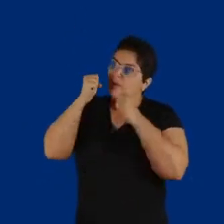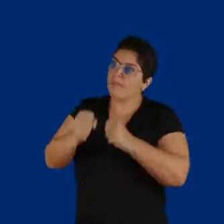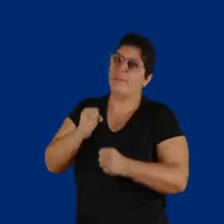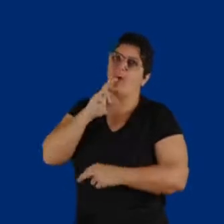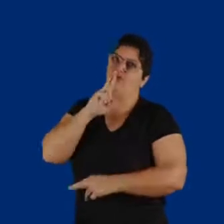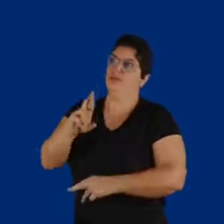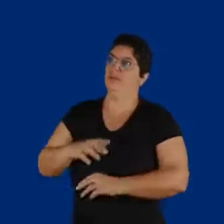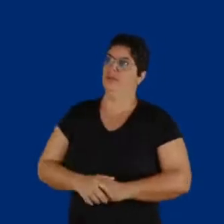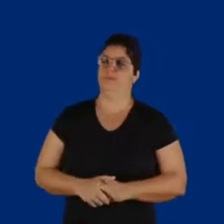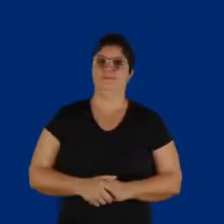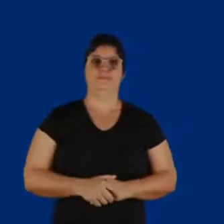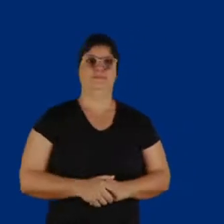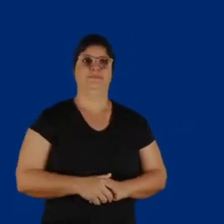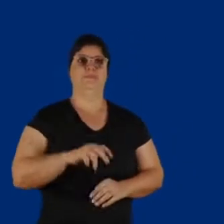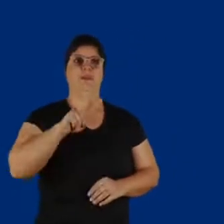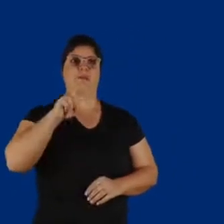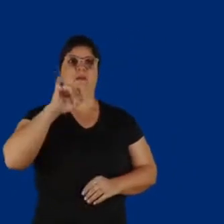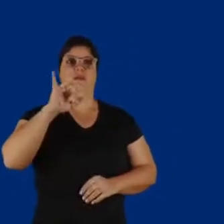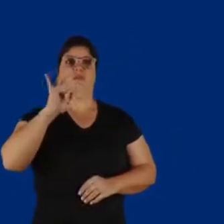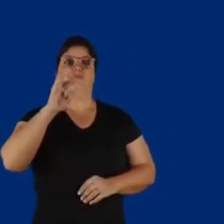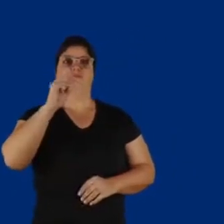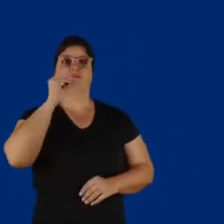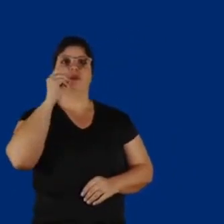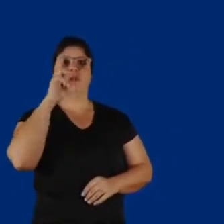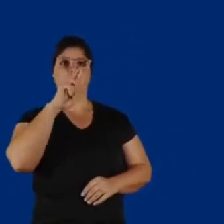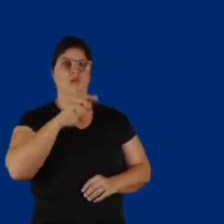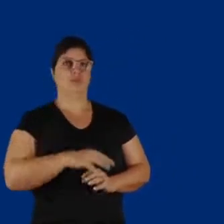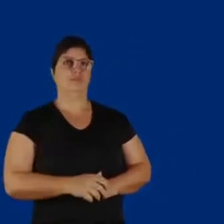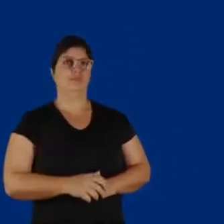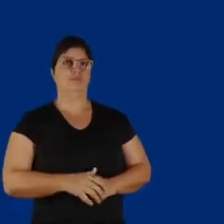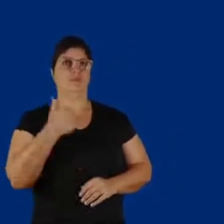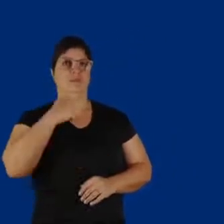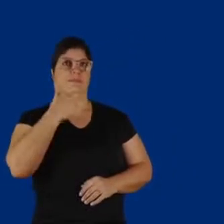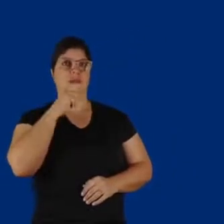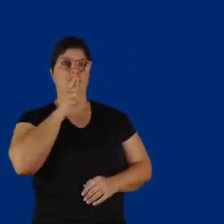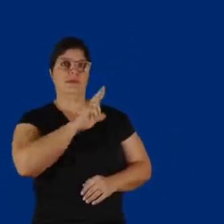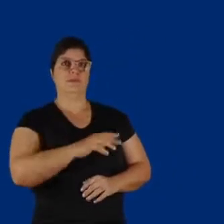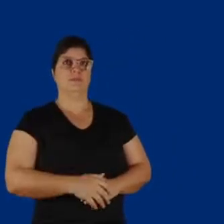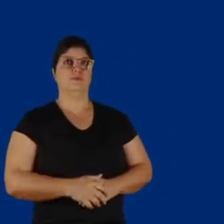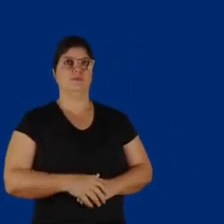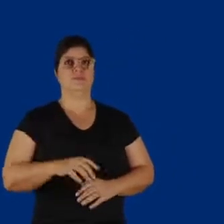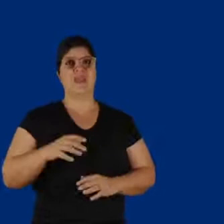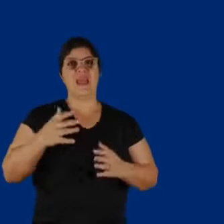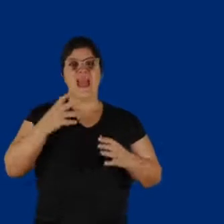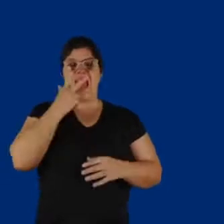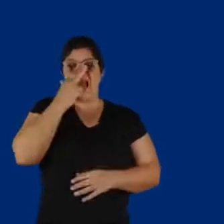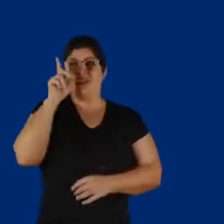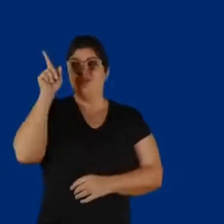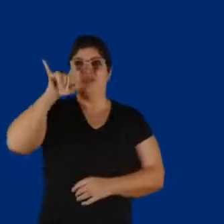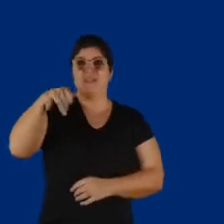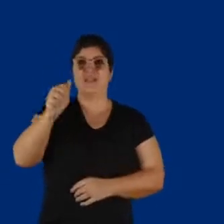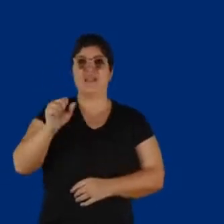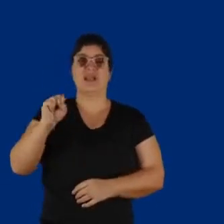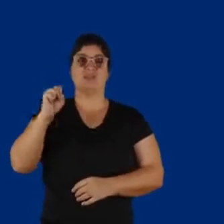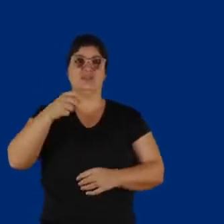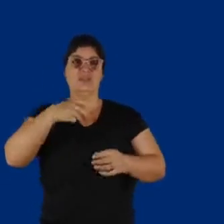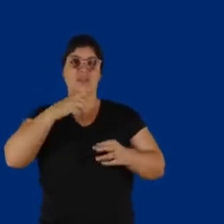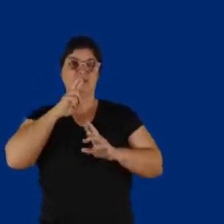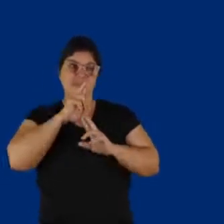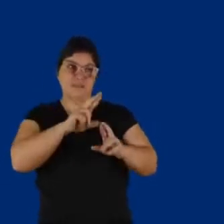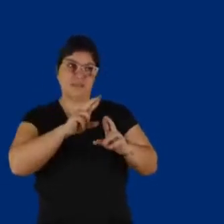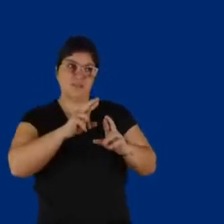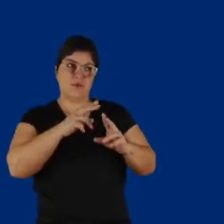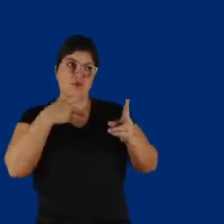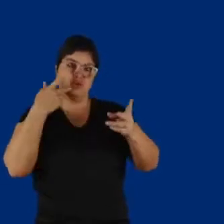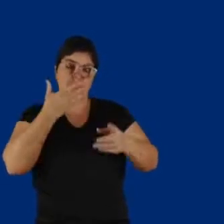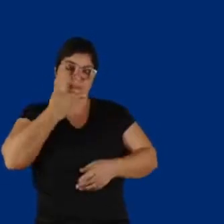É um momento, né, eu acho que a Jesuit vai poder comentar com um pouco mais de distância, né, sobre o que nós estamos vivendo, mas o que me